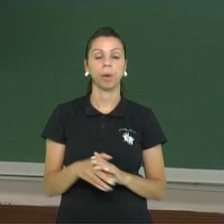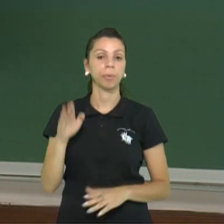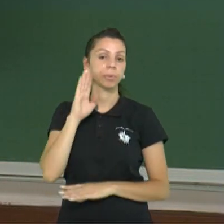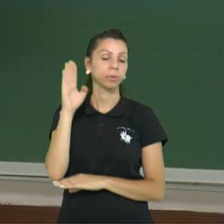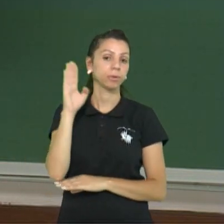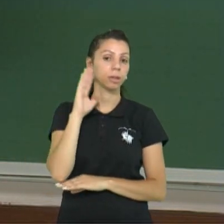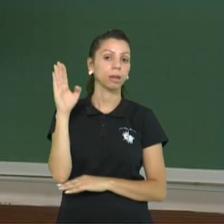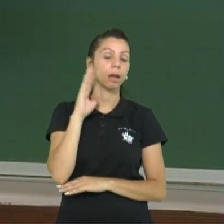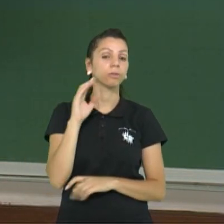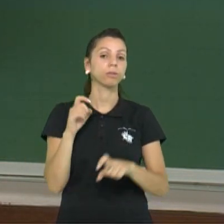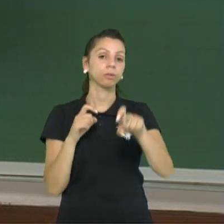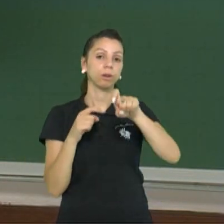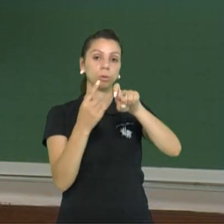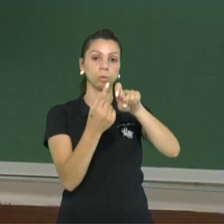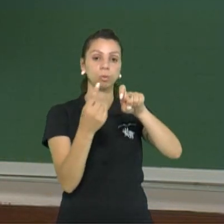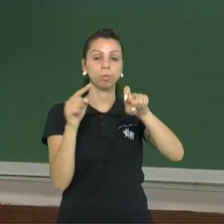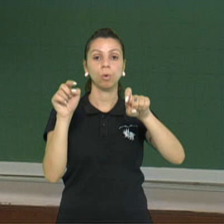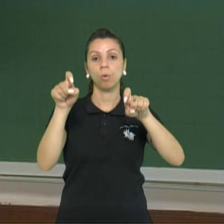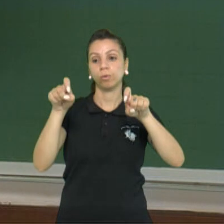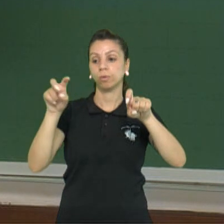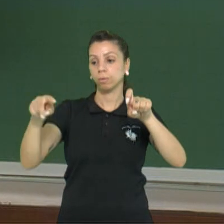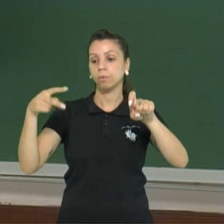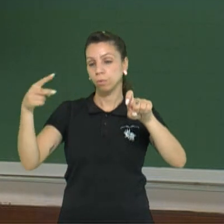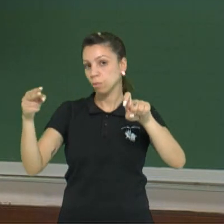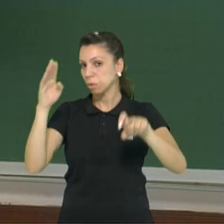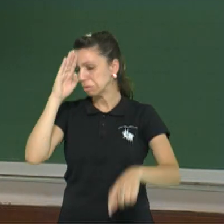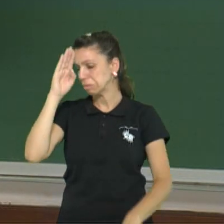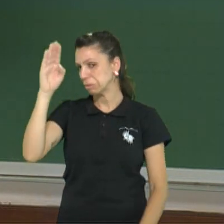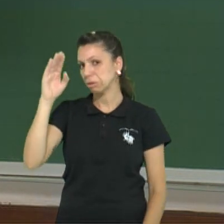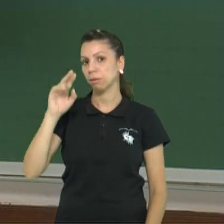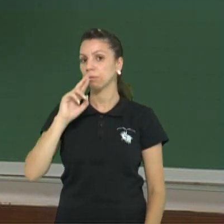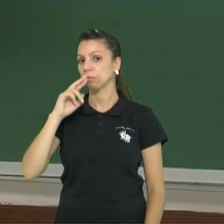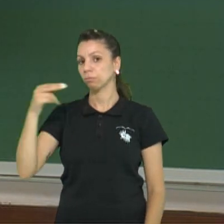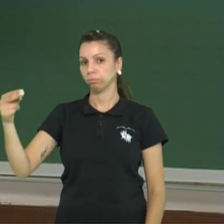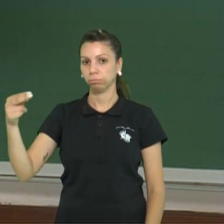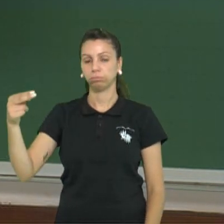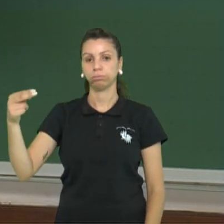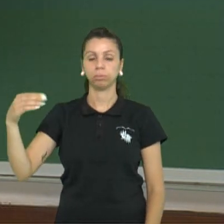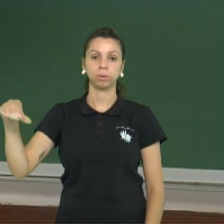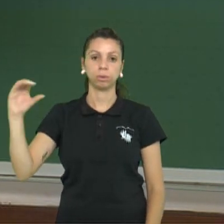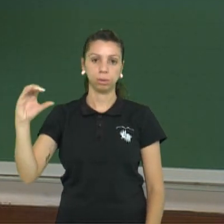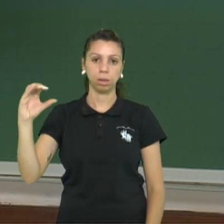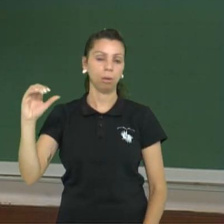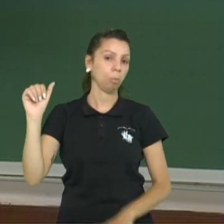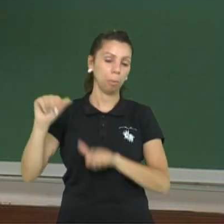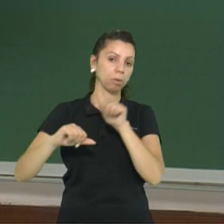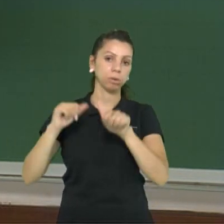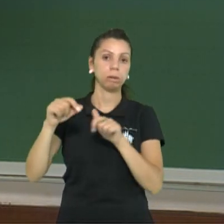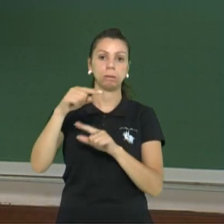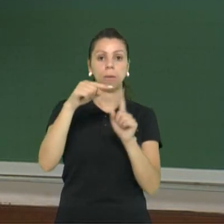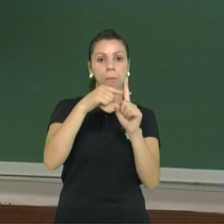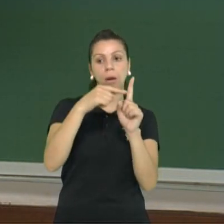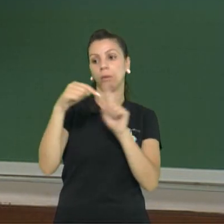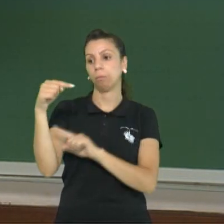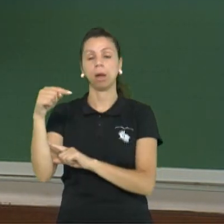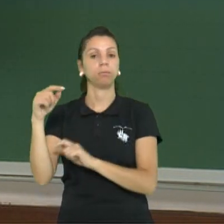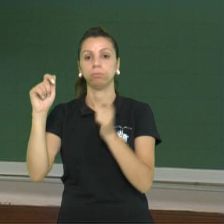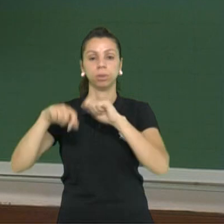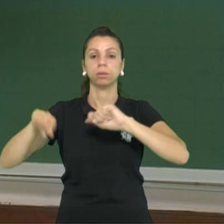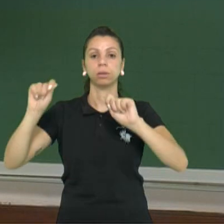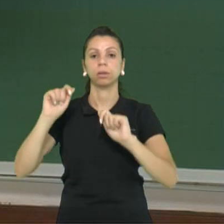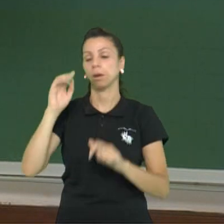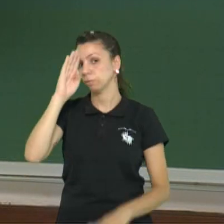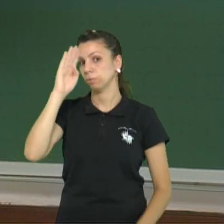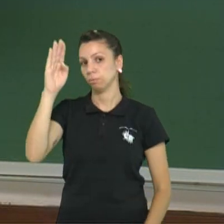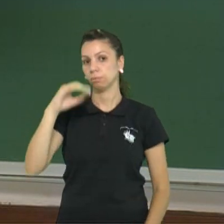de C, sem a necessidade de alterar o sinal. Tá bom? Vértice da parábola. Então, na aula anterior, nós identificamos